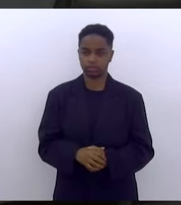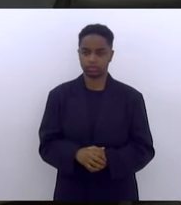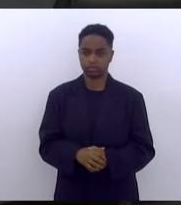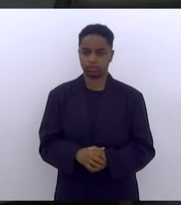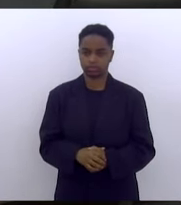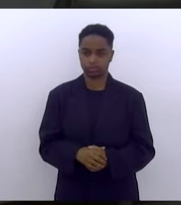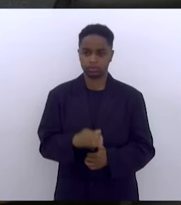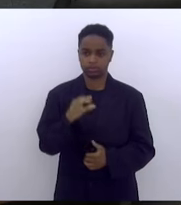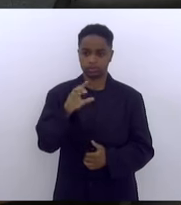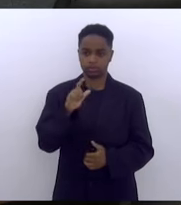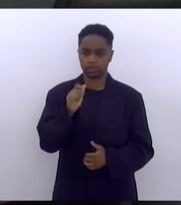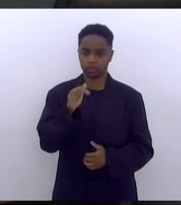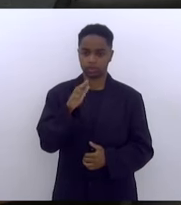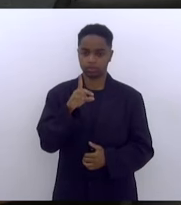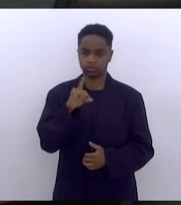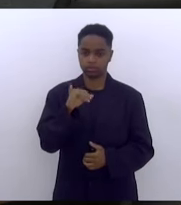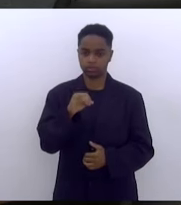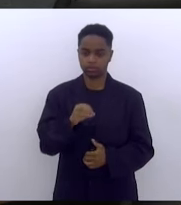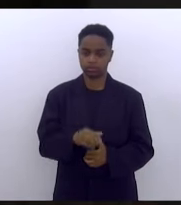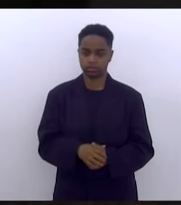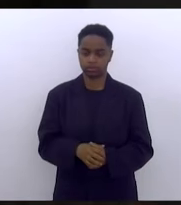Cláudio Caiado.